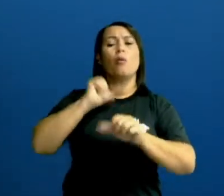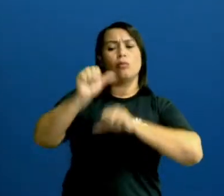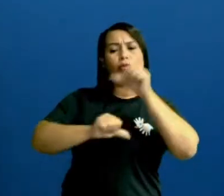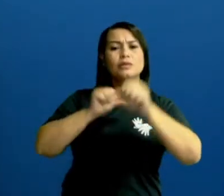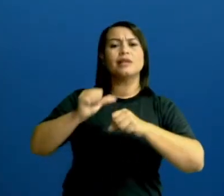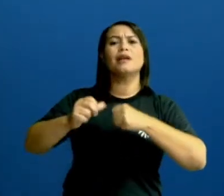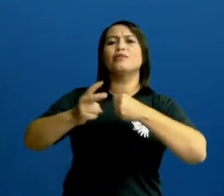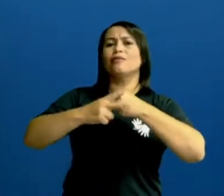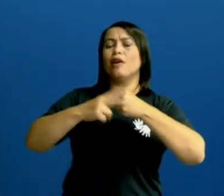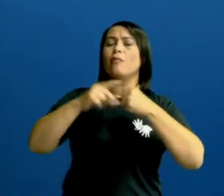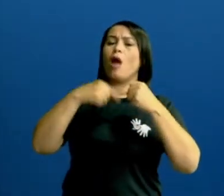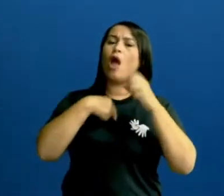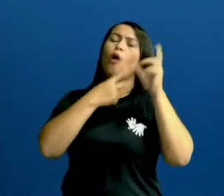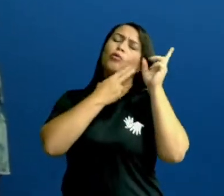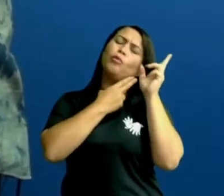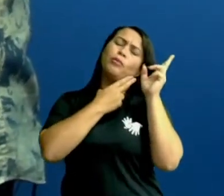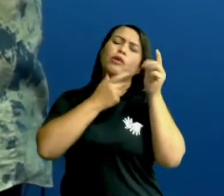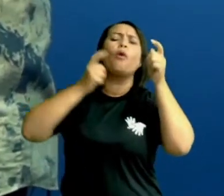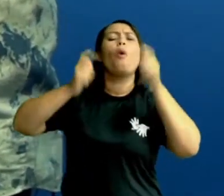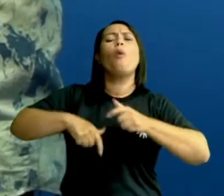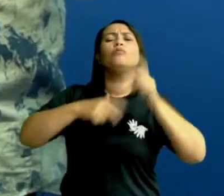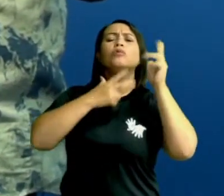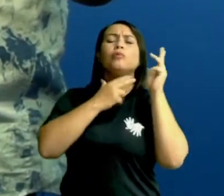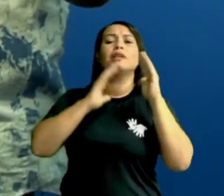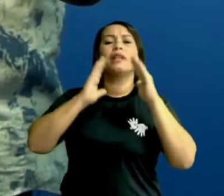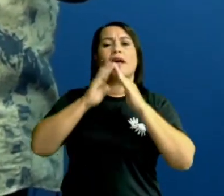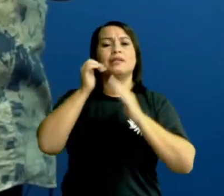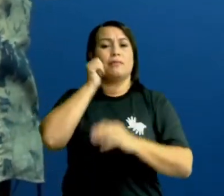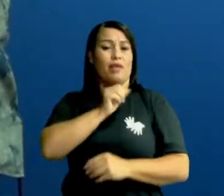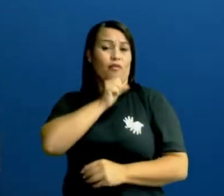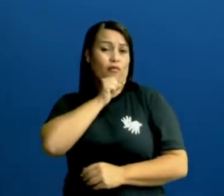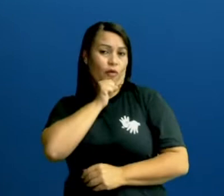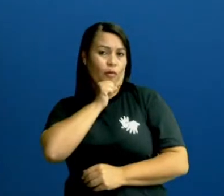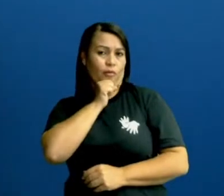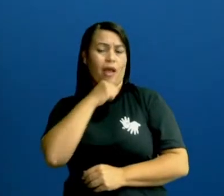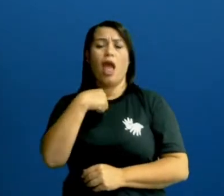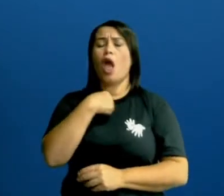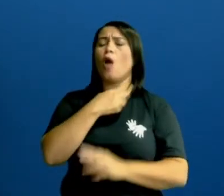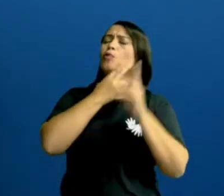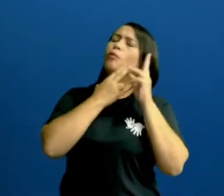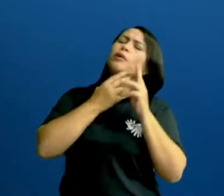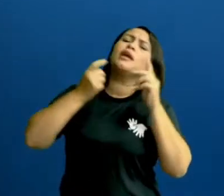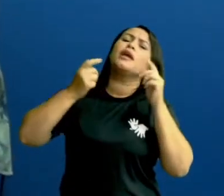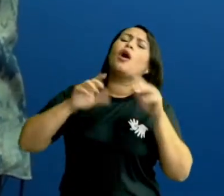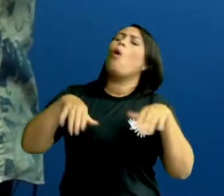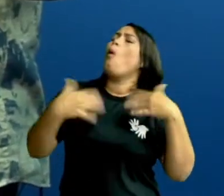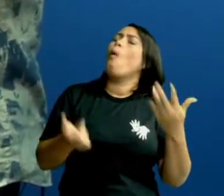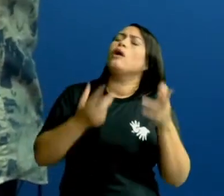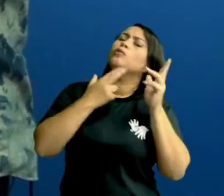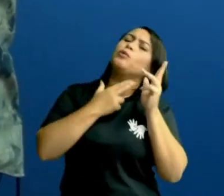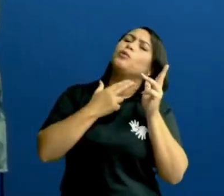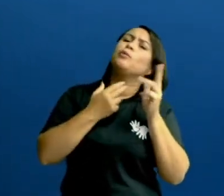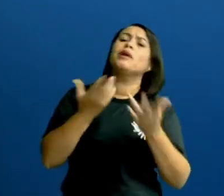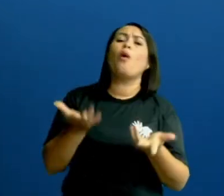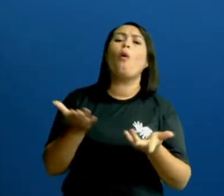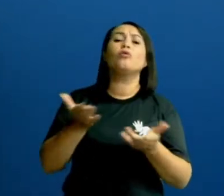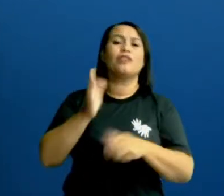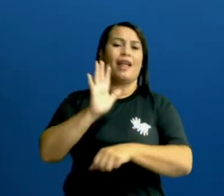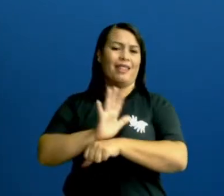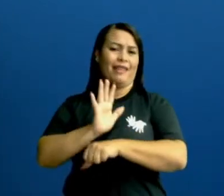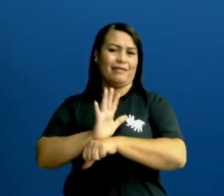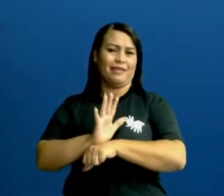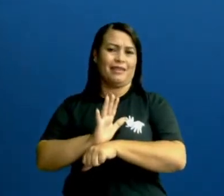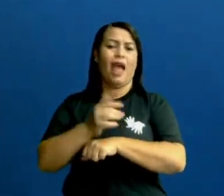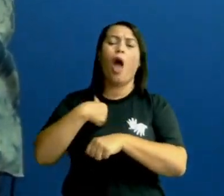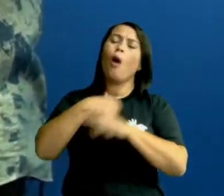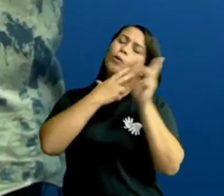do verbo. Eu dormi. Onde foi que eu dormi? Na casa da minha avó. Eu dormi. Quando foi que eu dormi? Hoje à